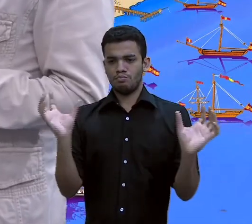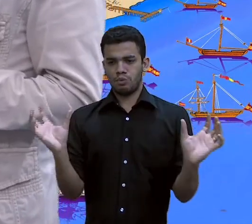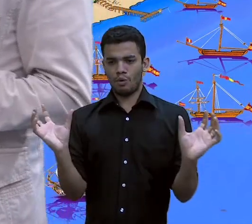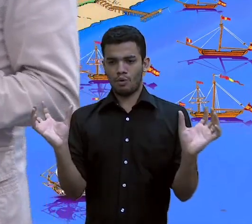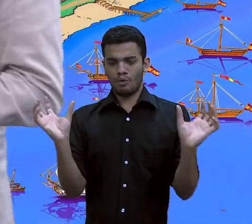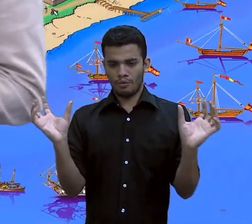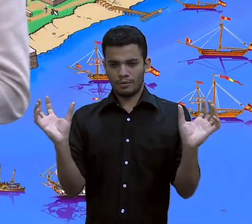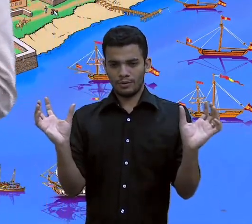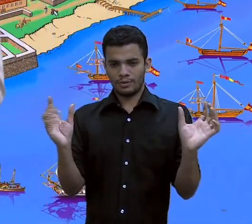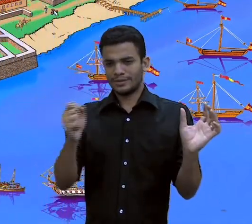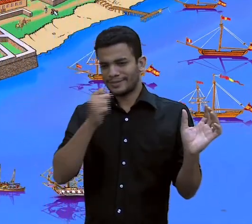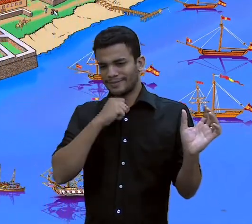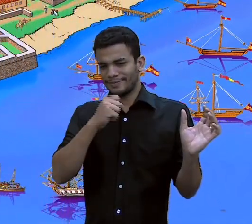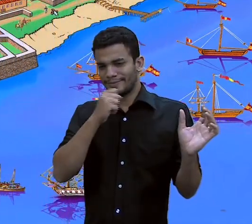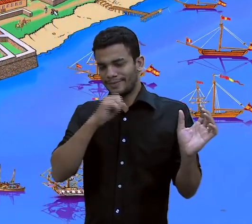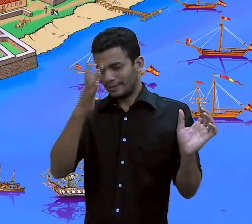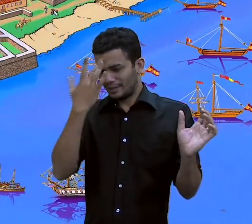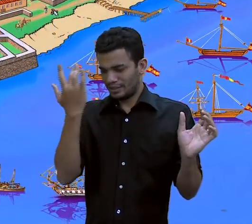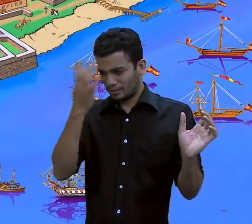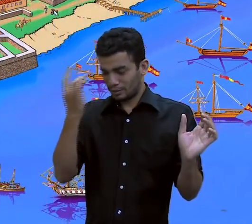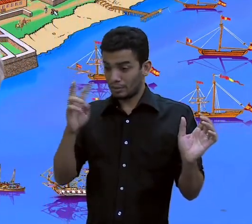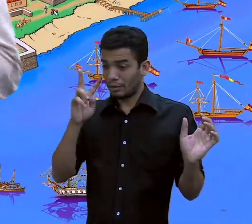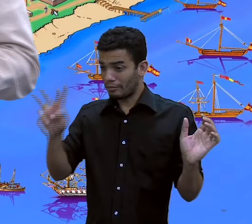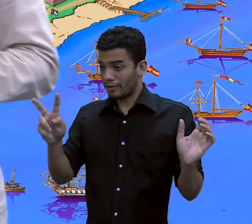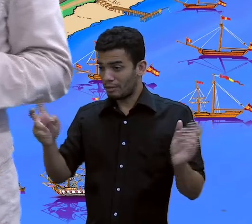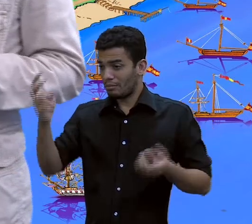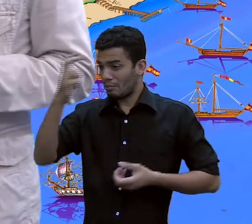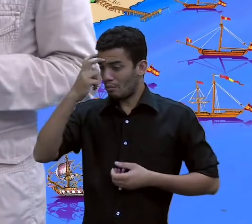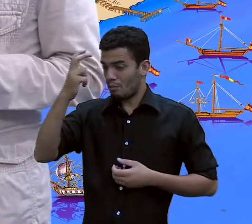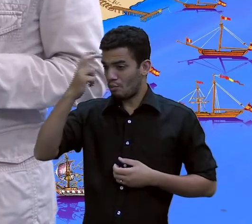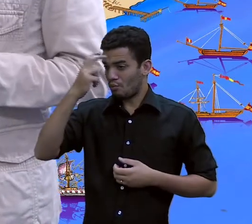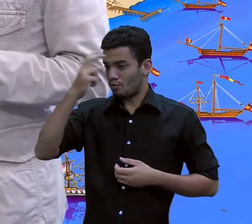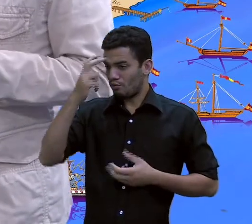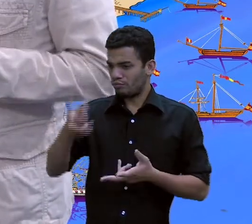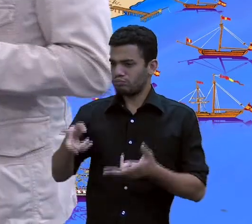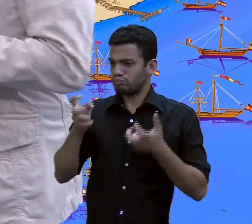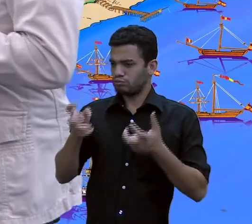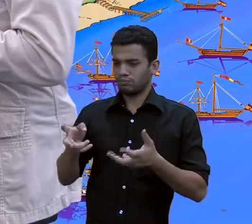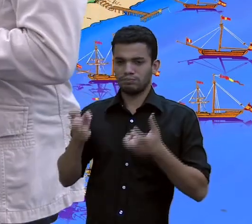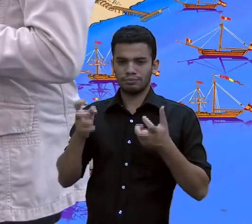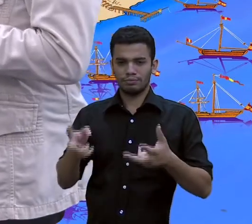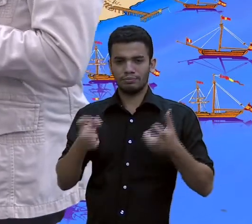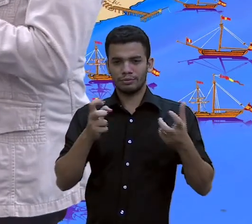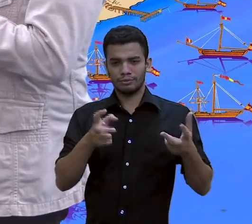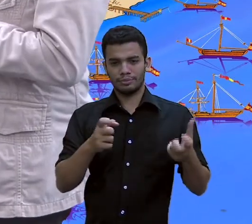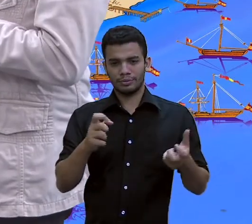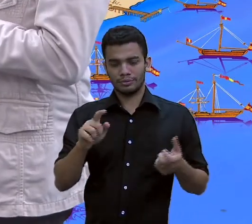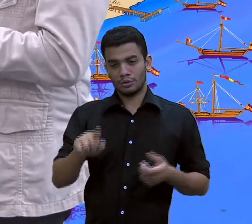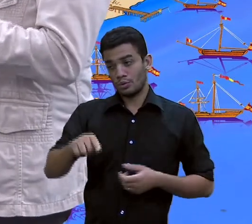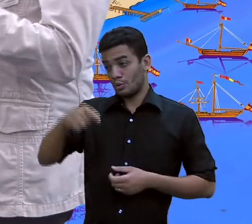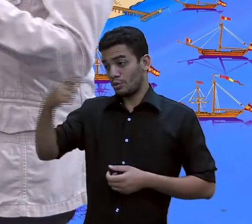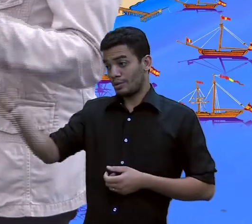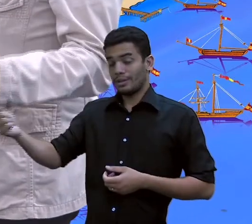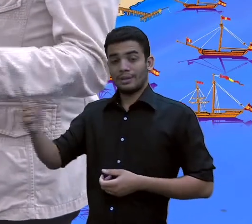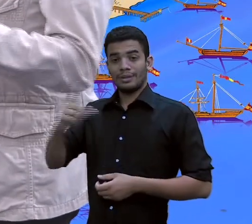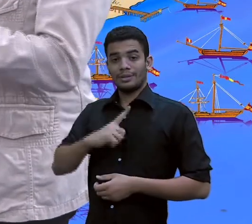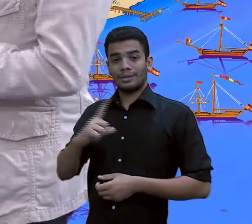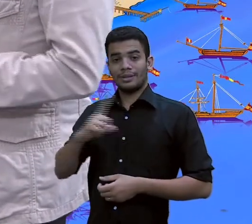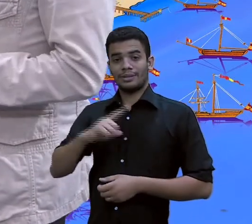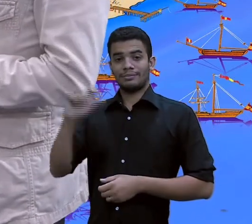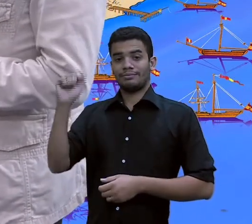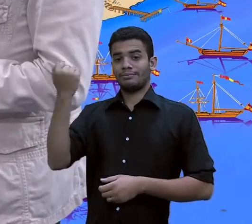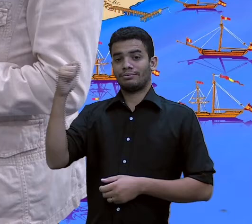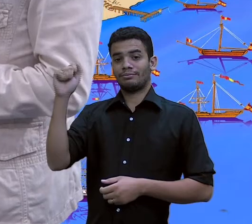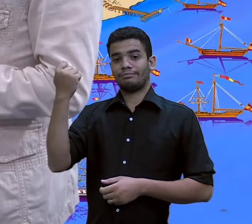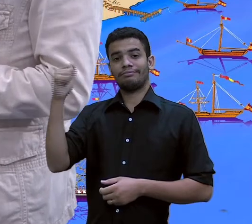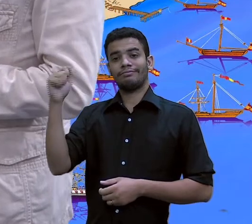hoje na cidade de Colônia de Sacramento. Do outro lado fica a Argentina e esse